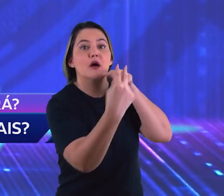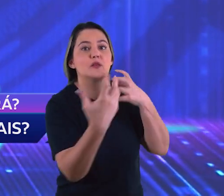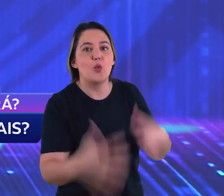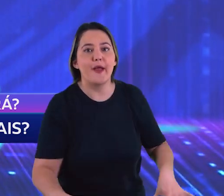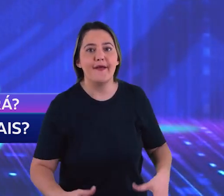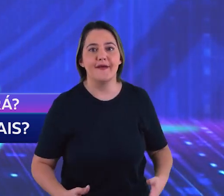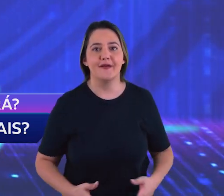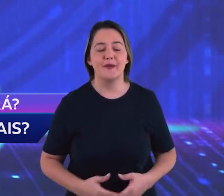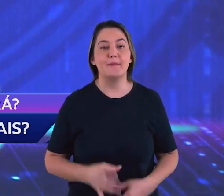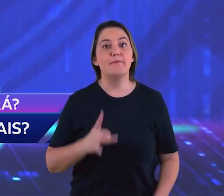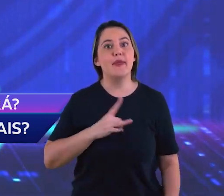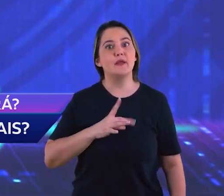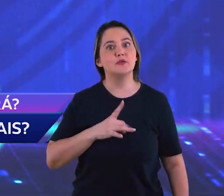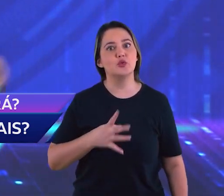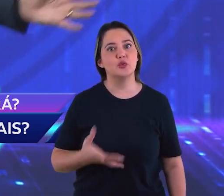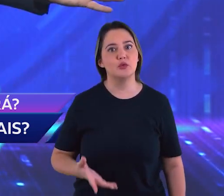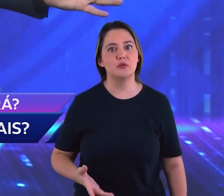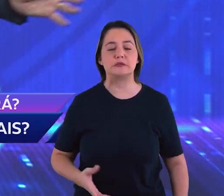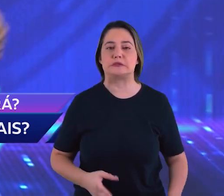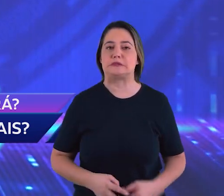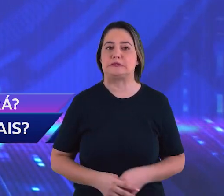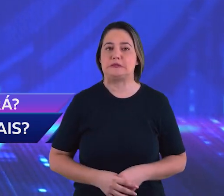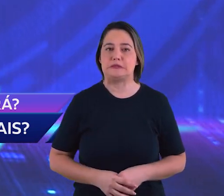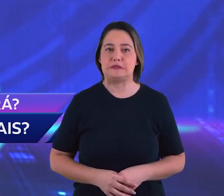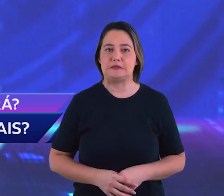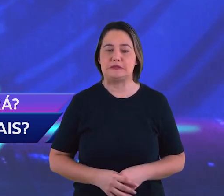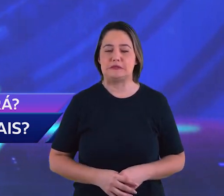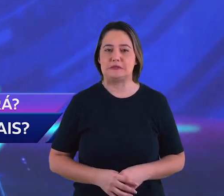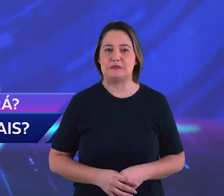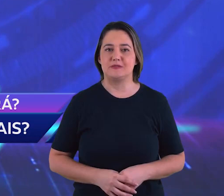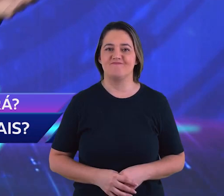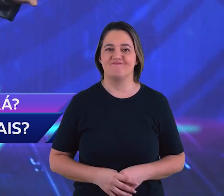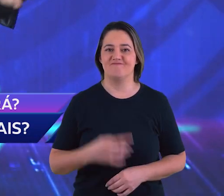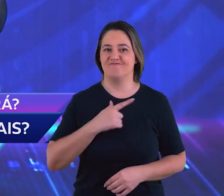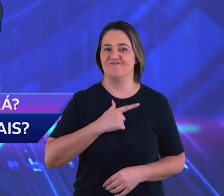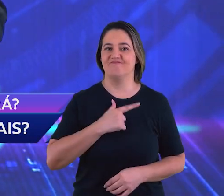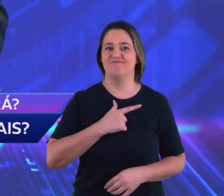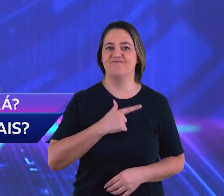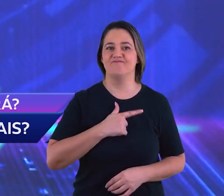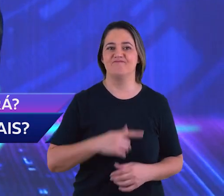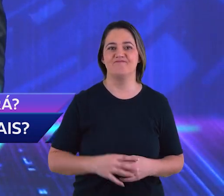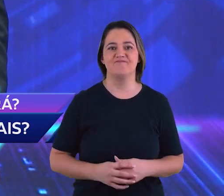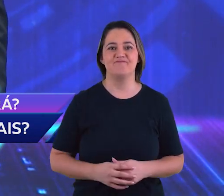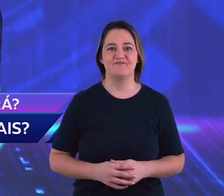Jesus. Que tragédia, que horror,